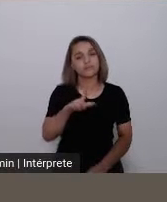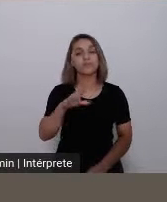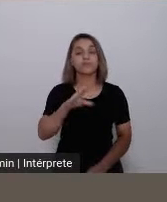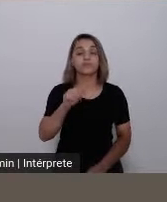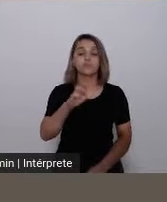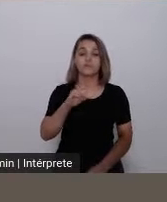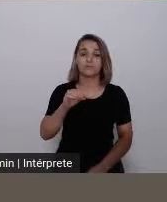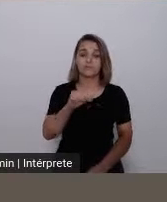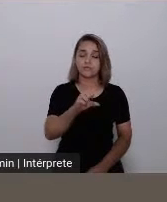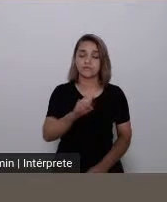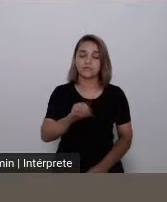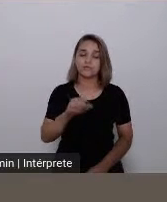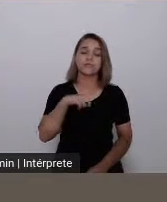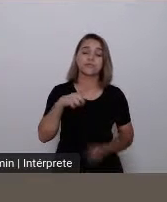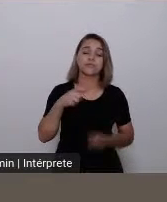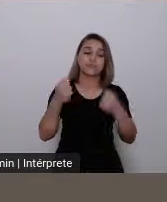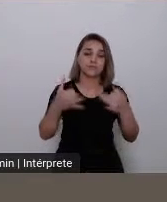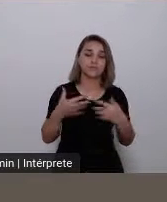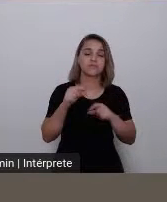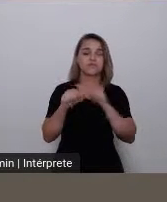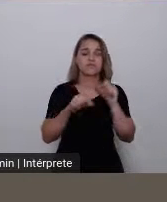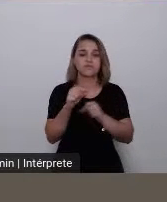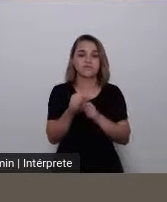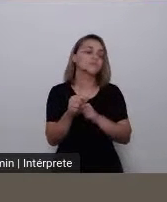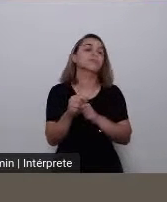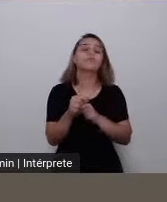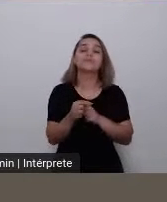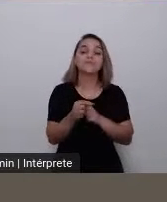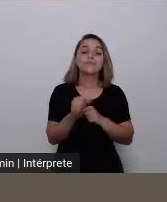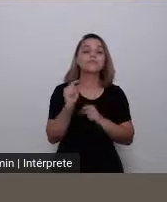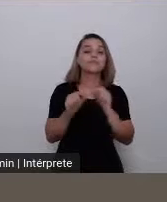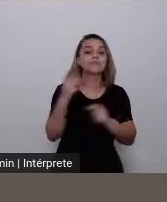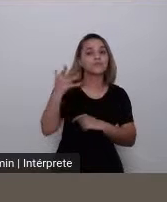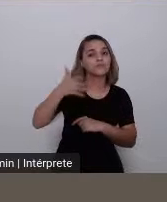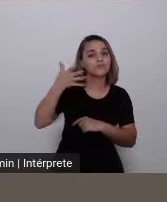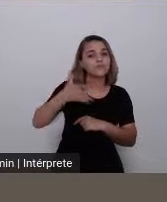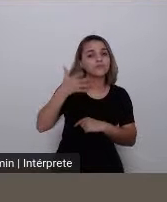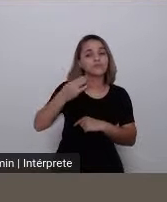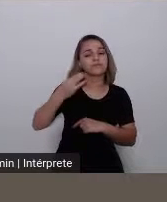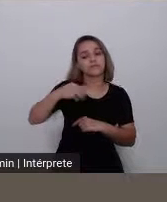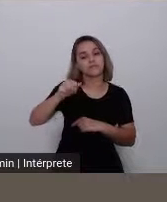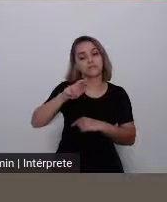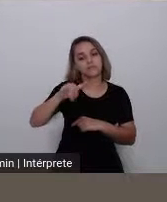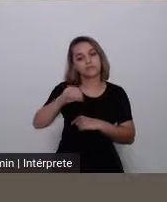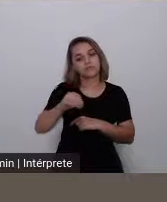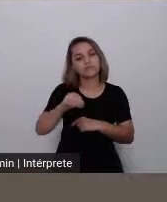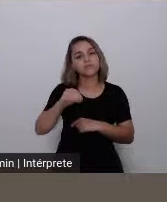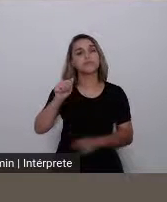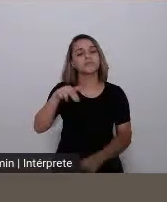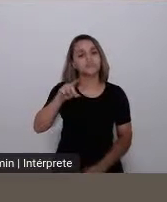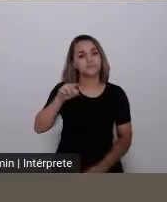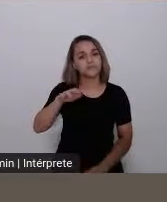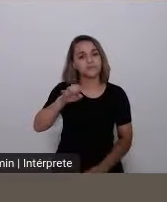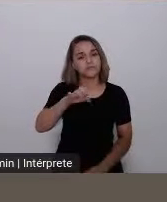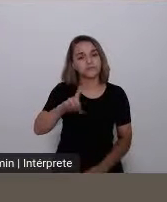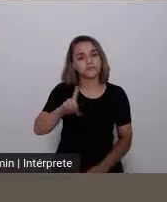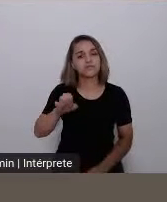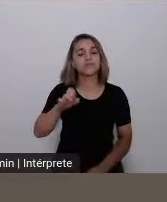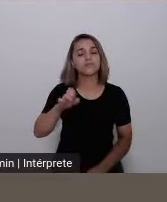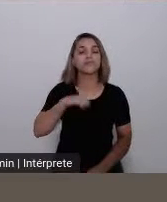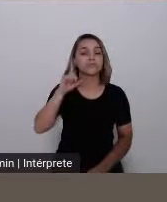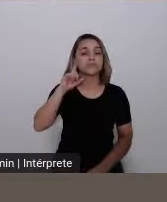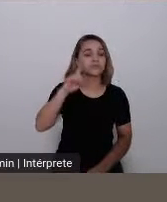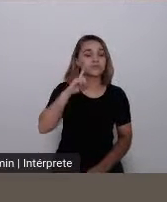parte desse percurso e introduz uma fonte importante, que é a palestra de Mário de Andrade, realizada em 30 de abril de 42,